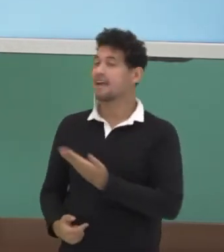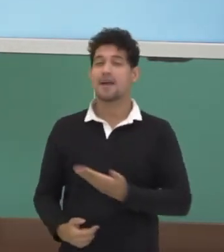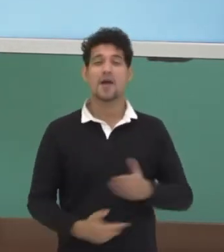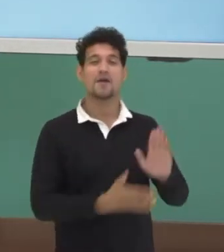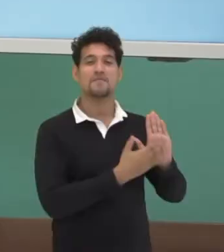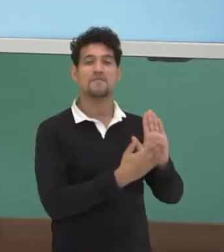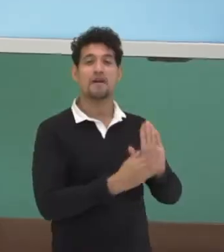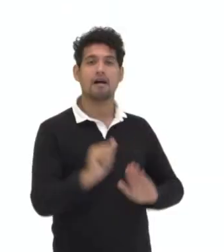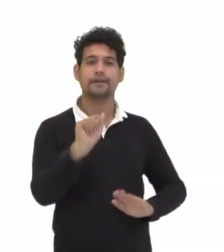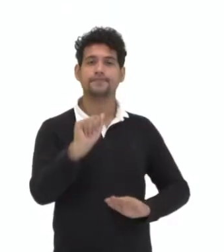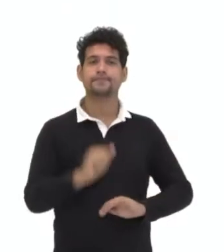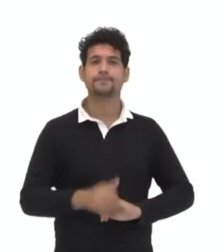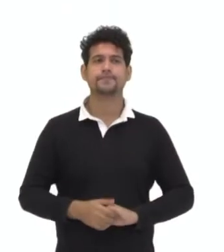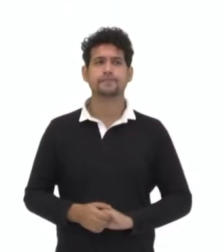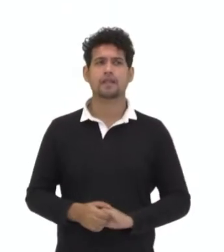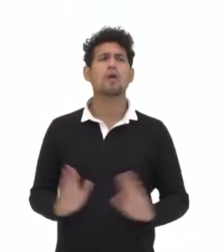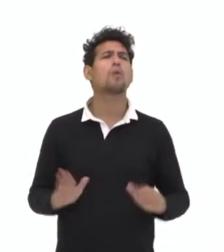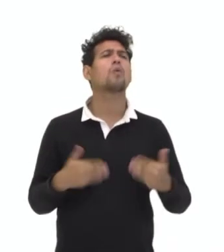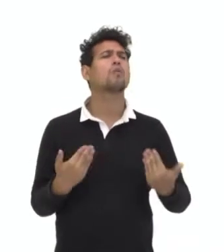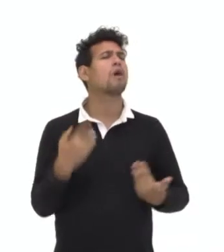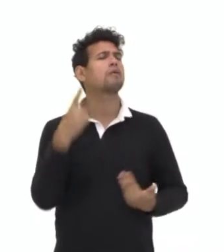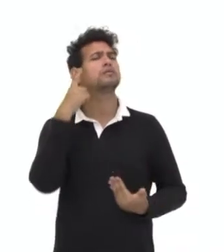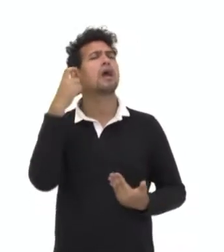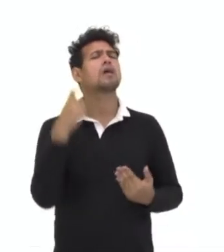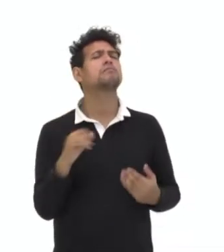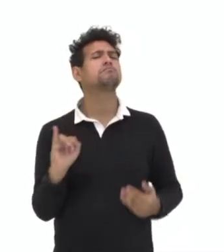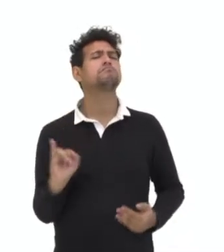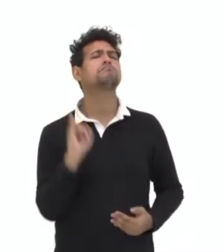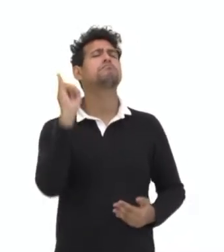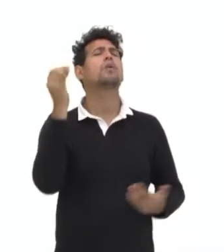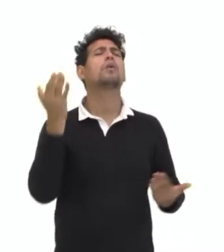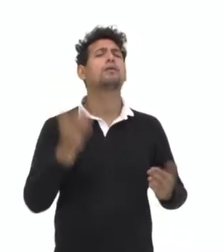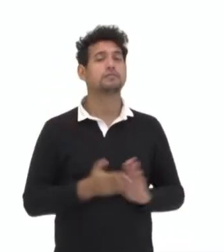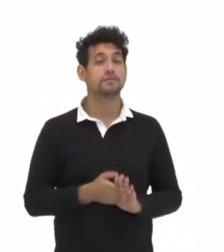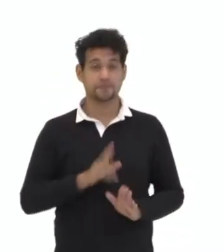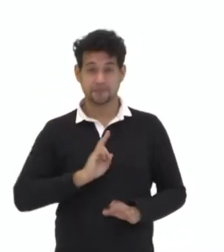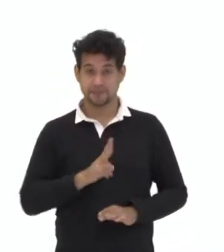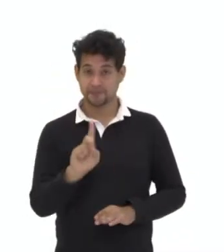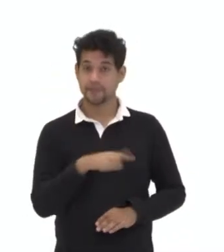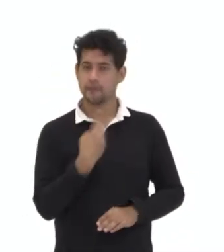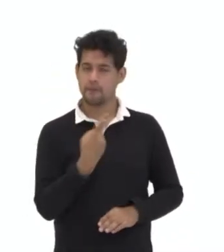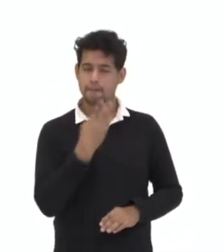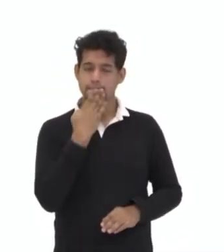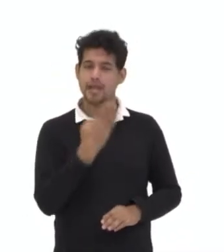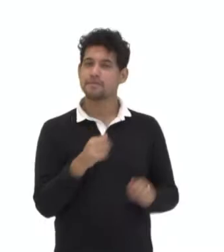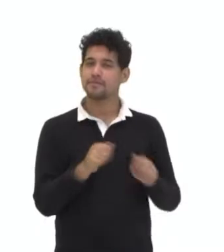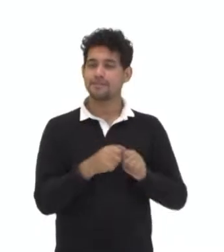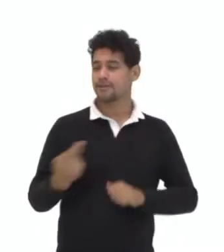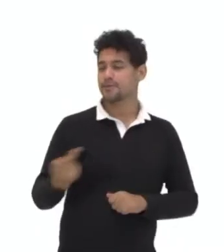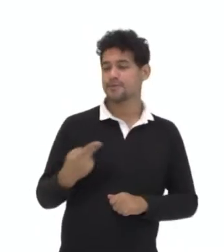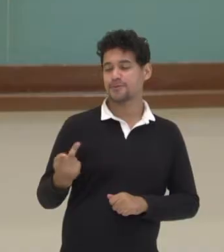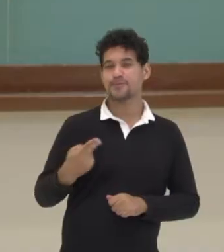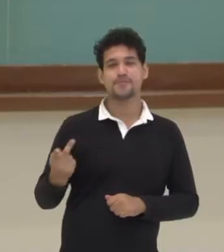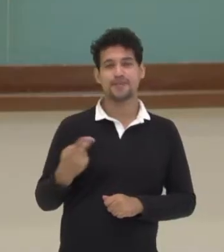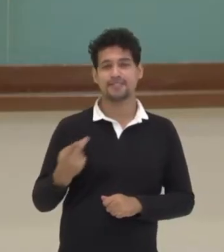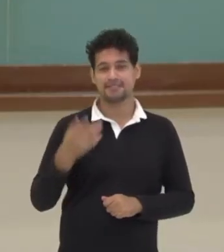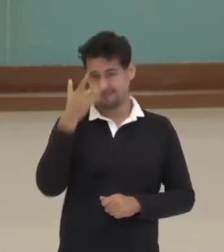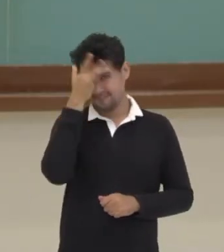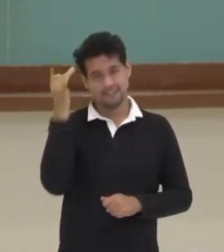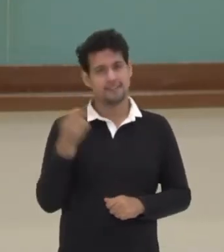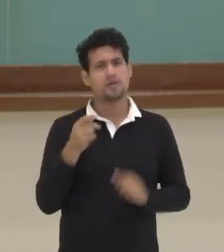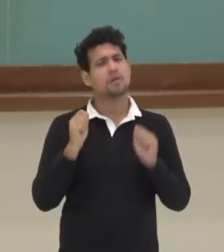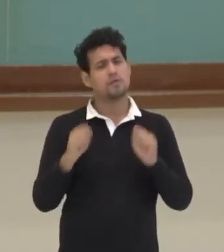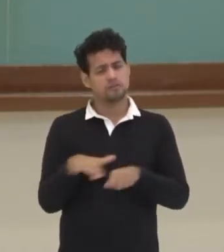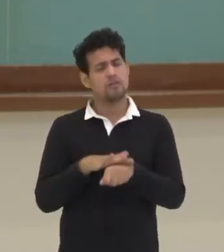A. Então, qual é a ideia aqui? Sempre que a gente pega em duplas, né, você pode fazer conversando